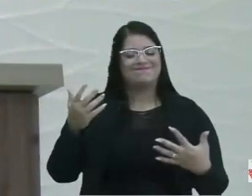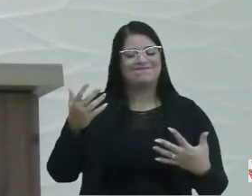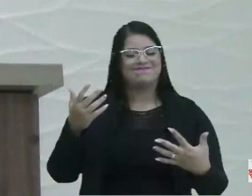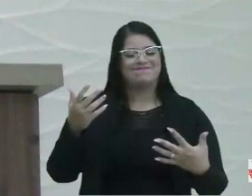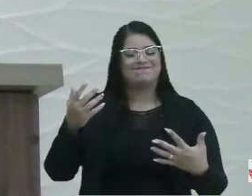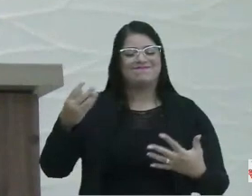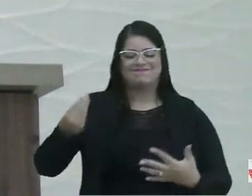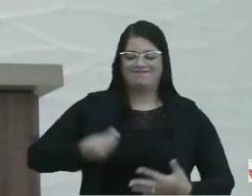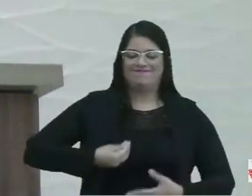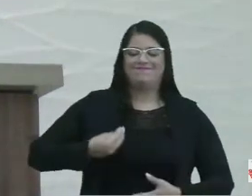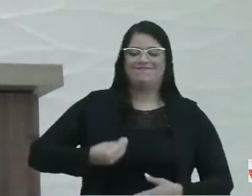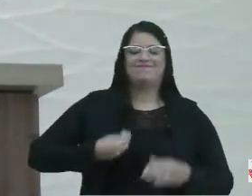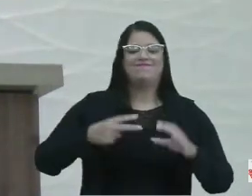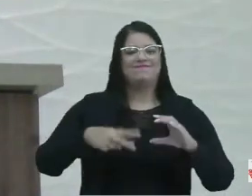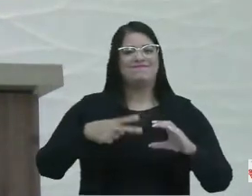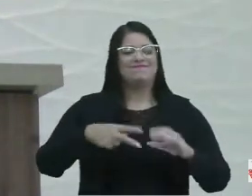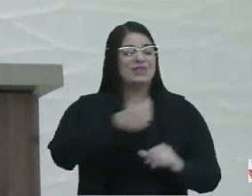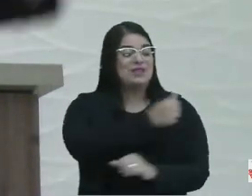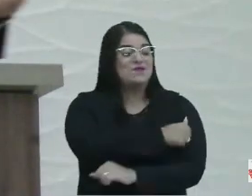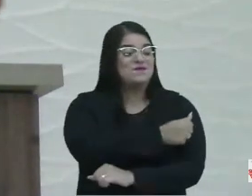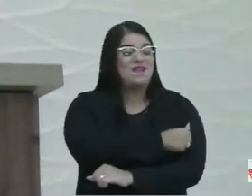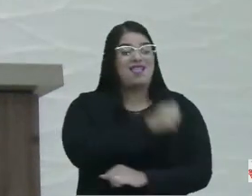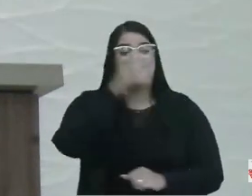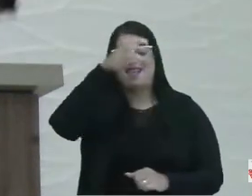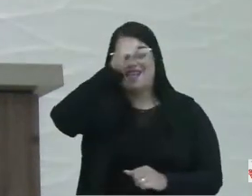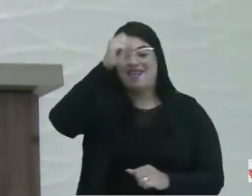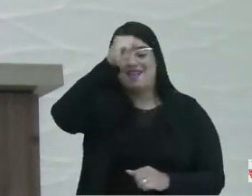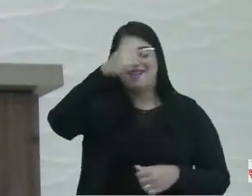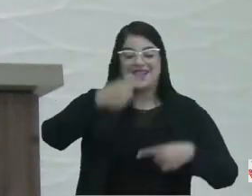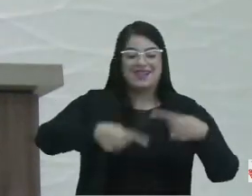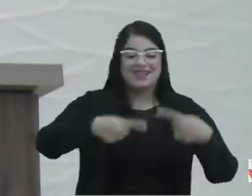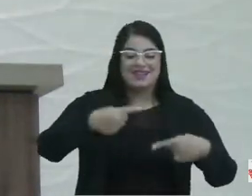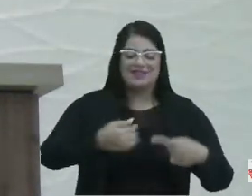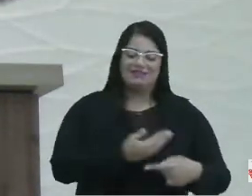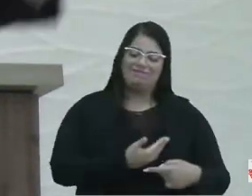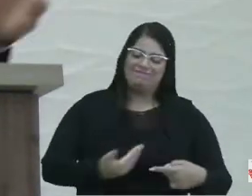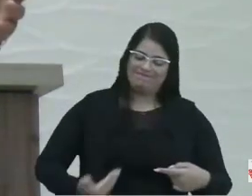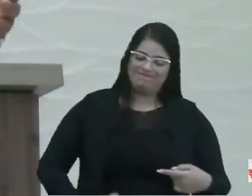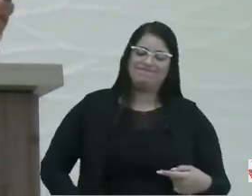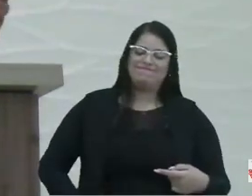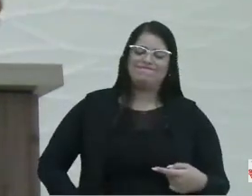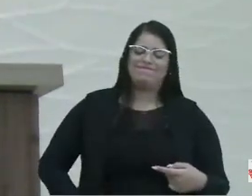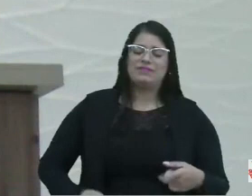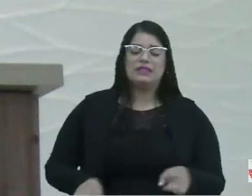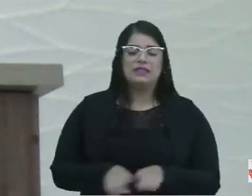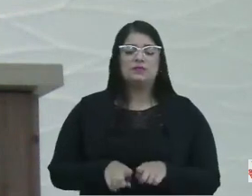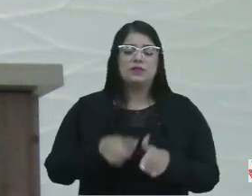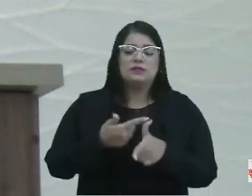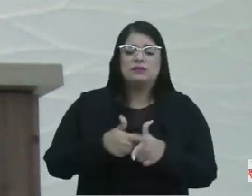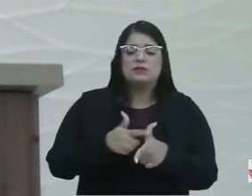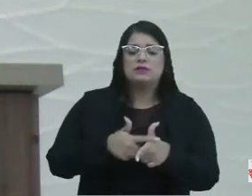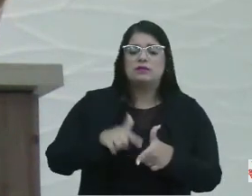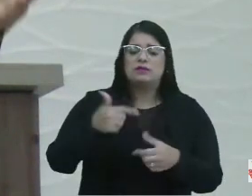e colocando os alunos para aprender um pouco da política, um pouco dos problemas que o nosso